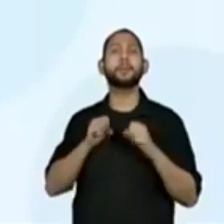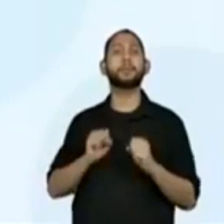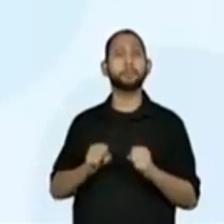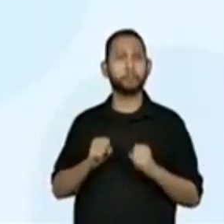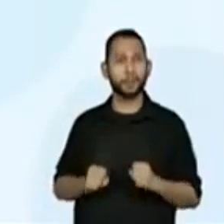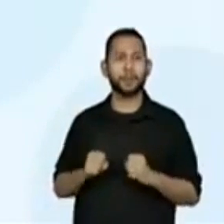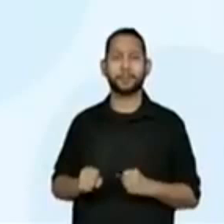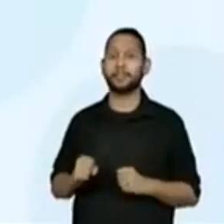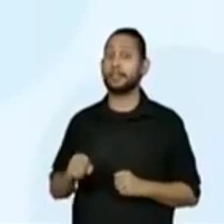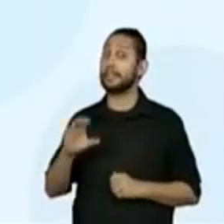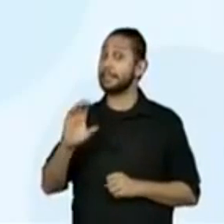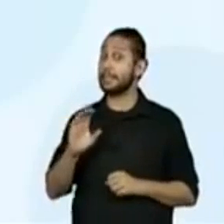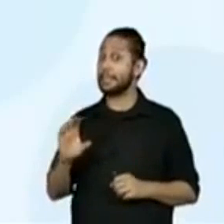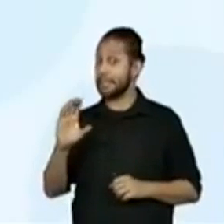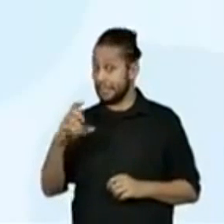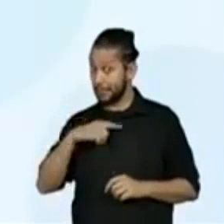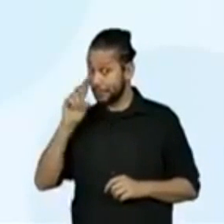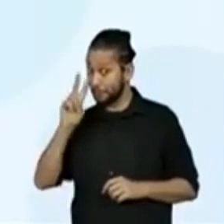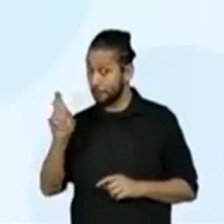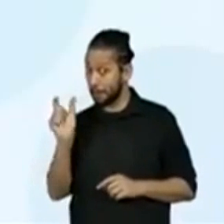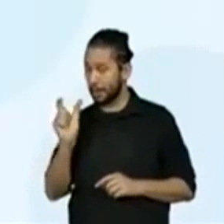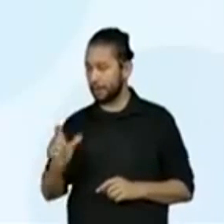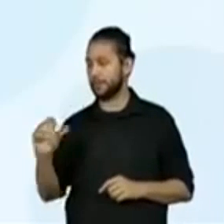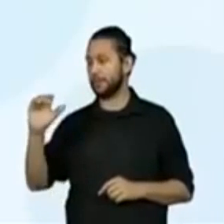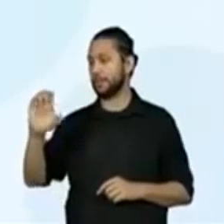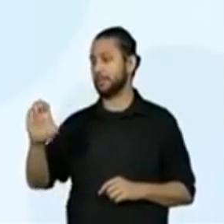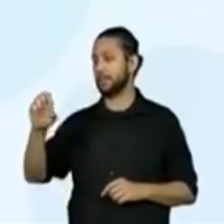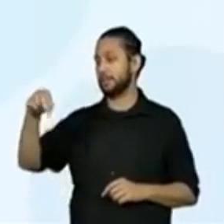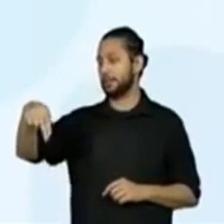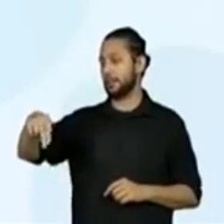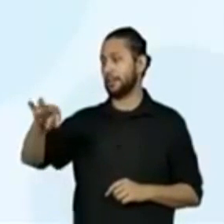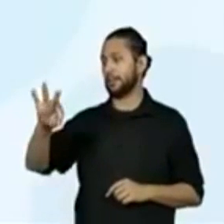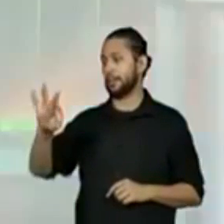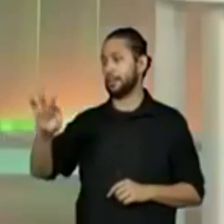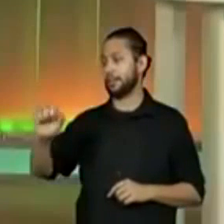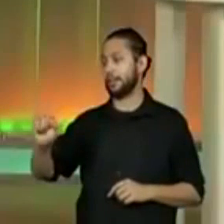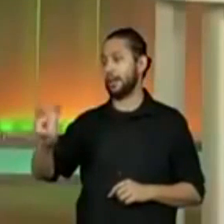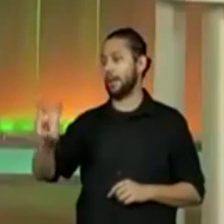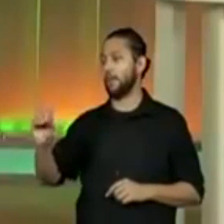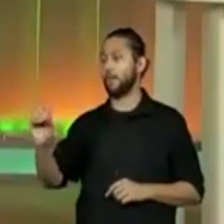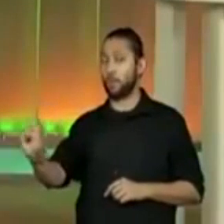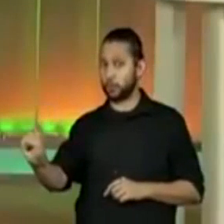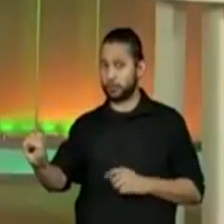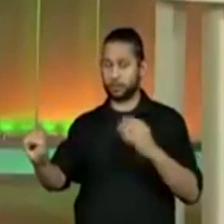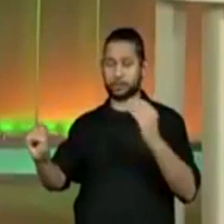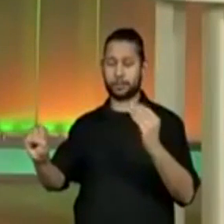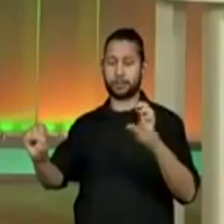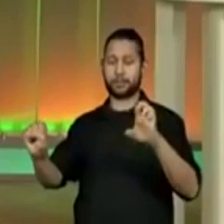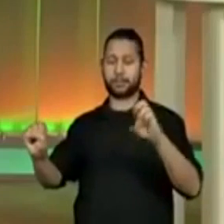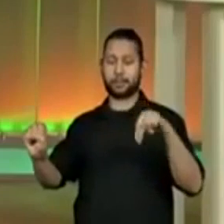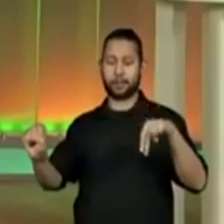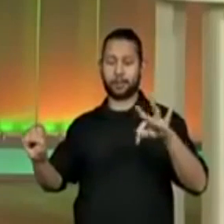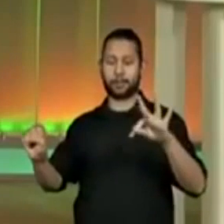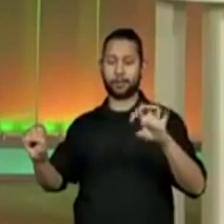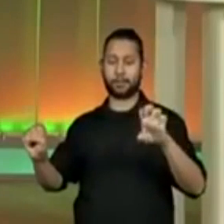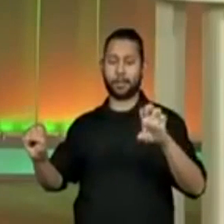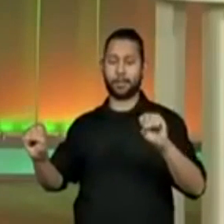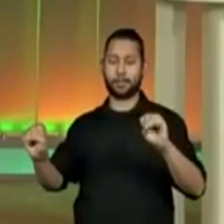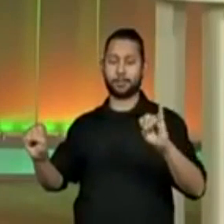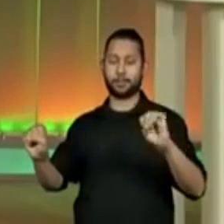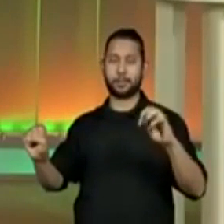6 centésimos, certo? Olha a fala. 6, o Christopher falou que tá fácil. Ótimo, Christopher.